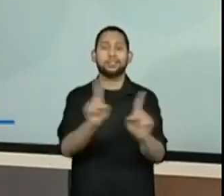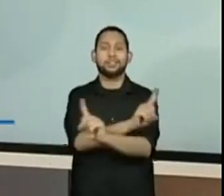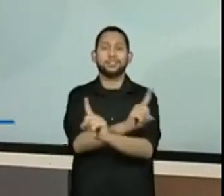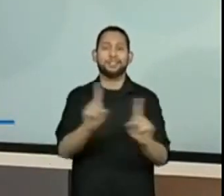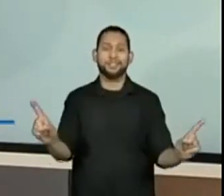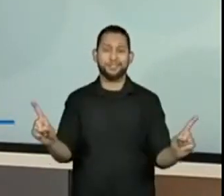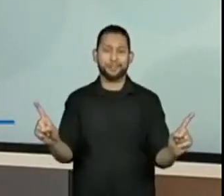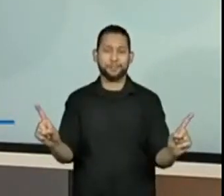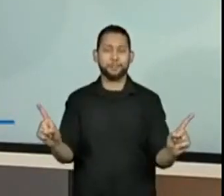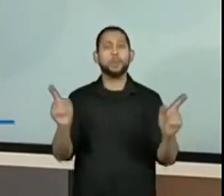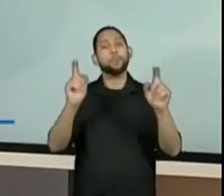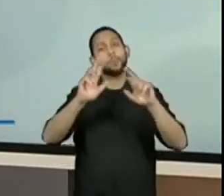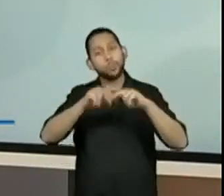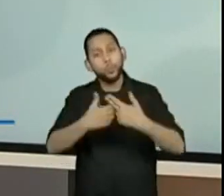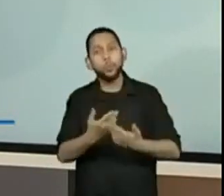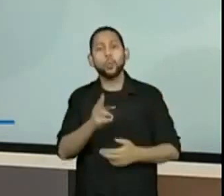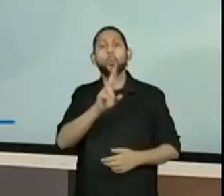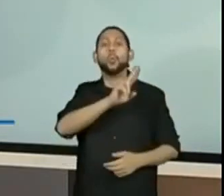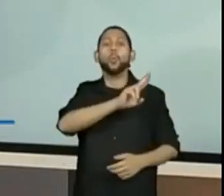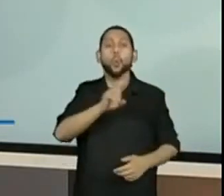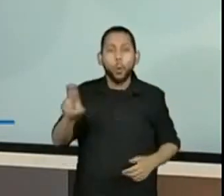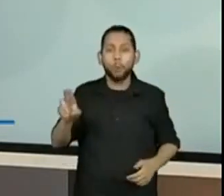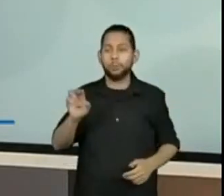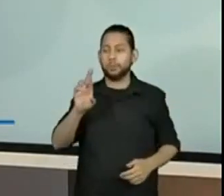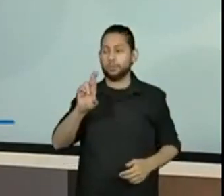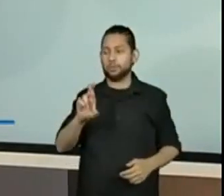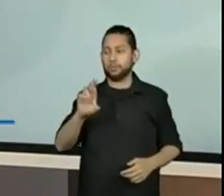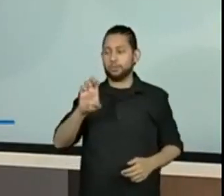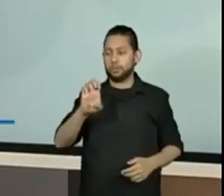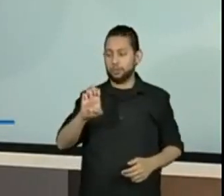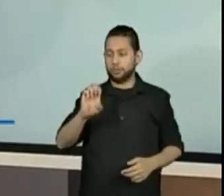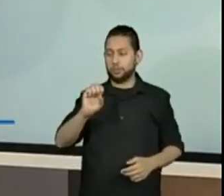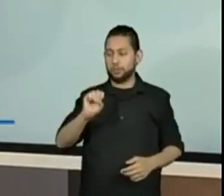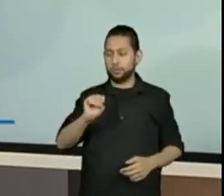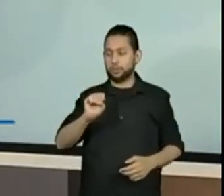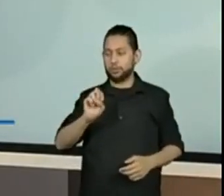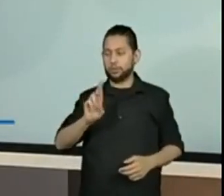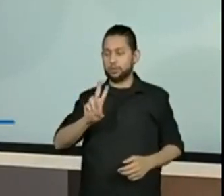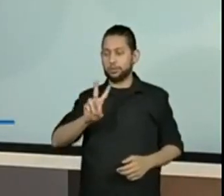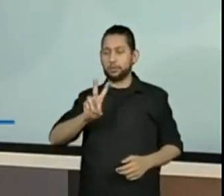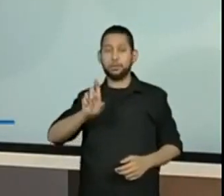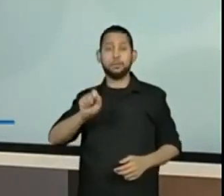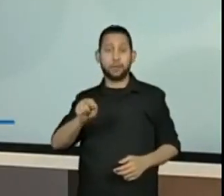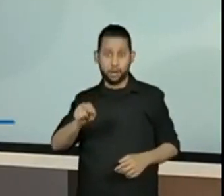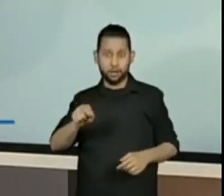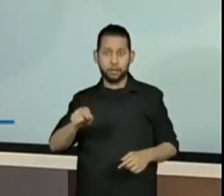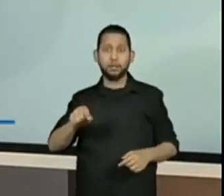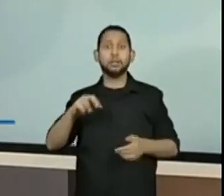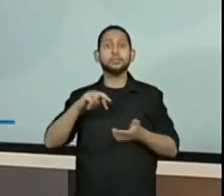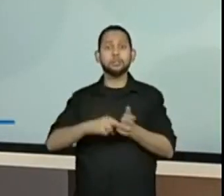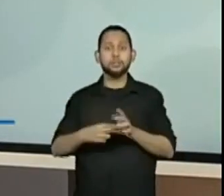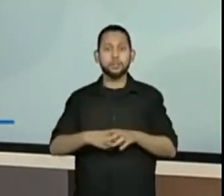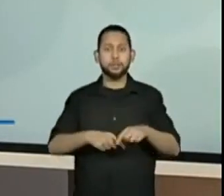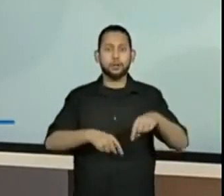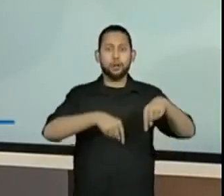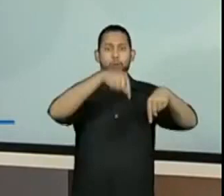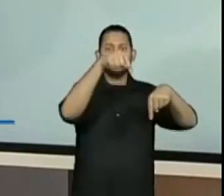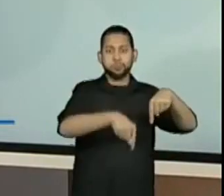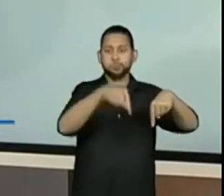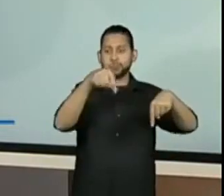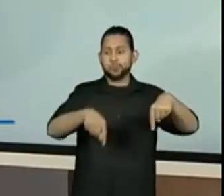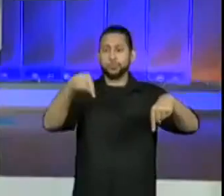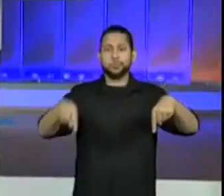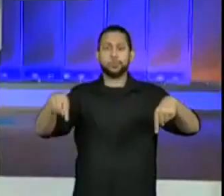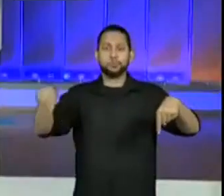os locais onde as florestas ainda existem. Vocês sabiam disso? Já tinham pensado assim?